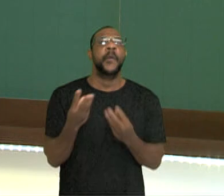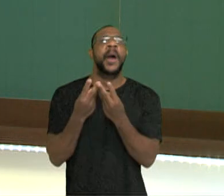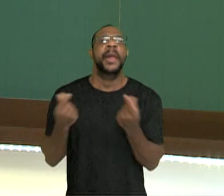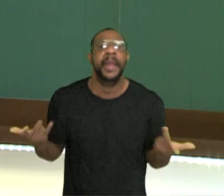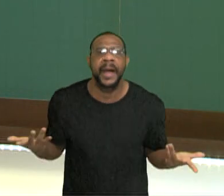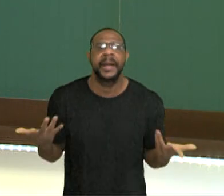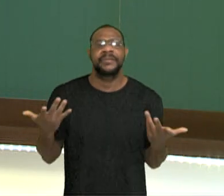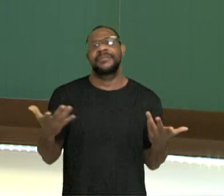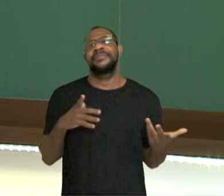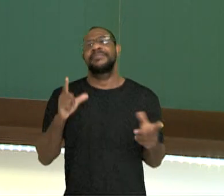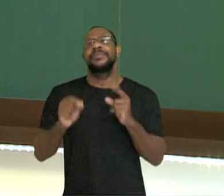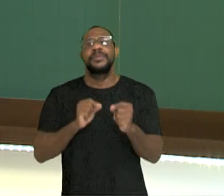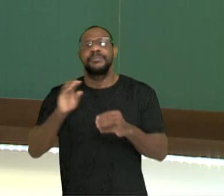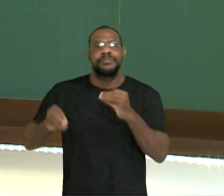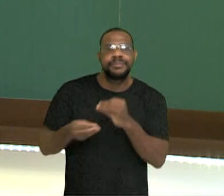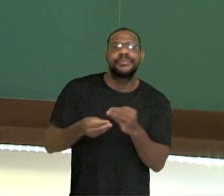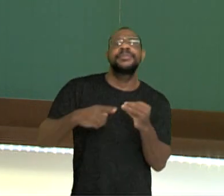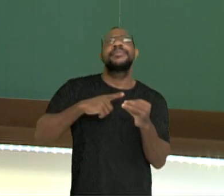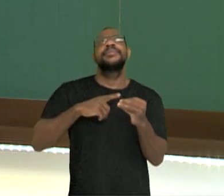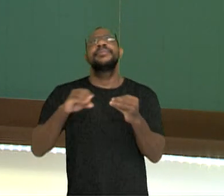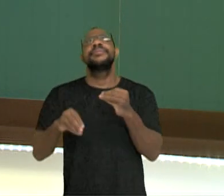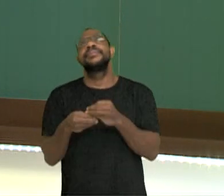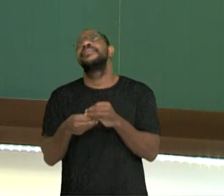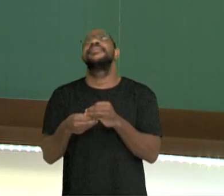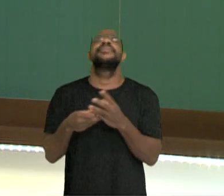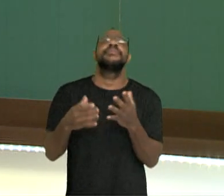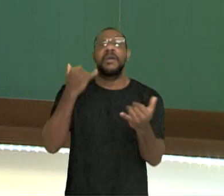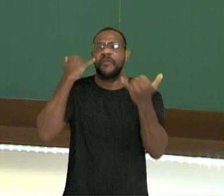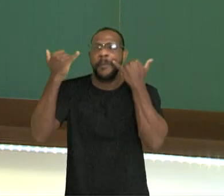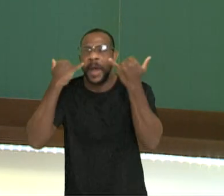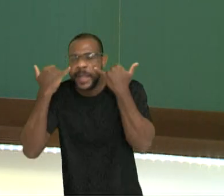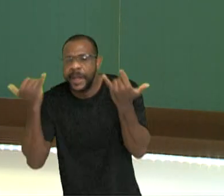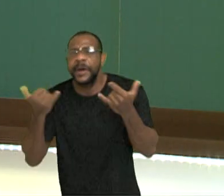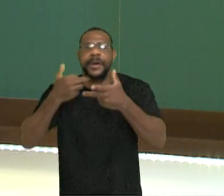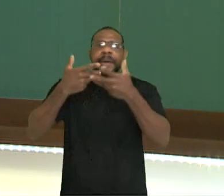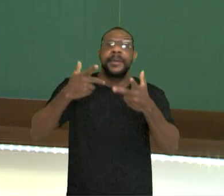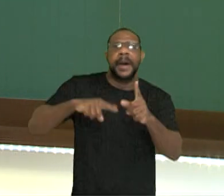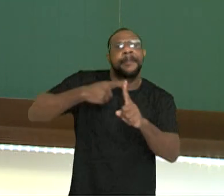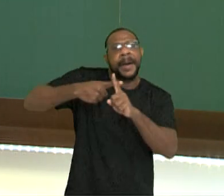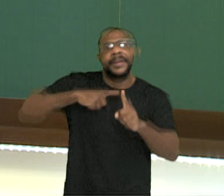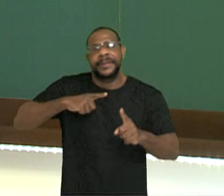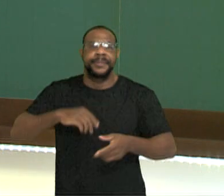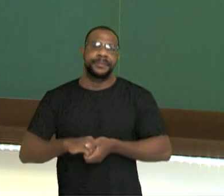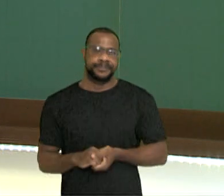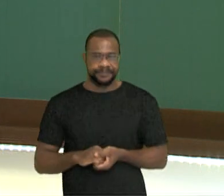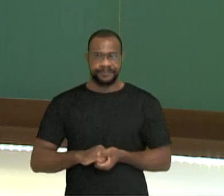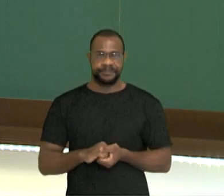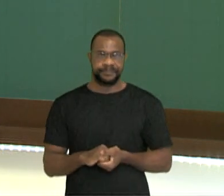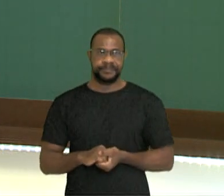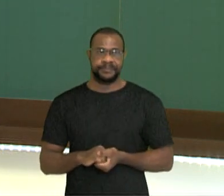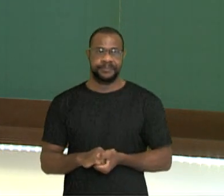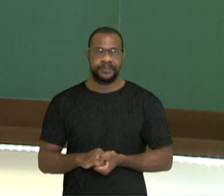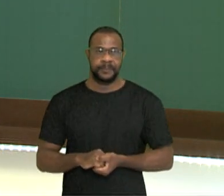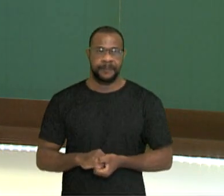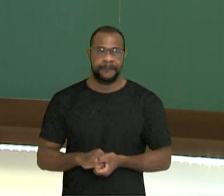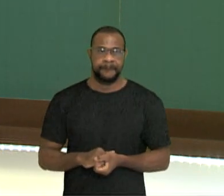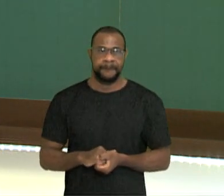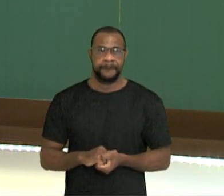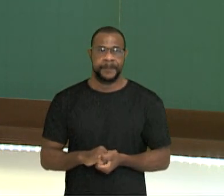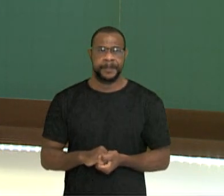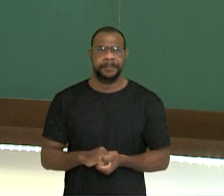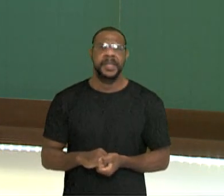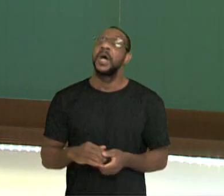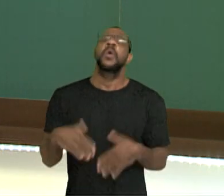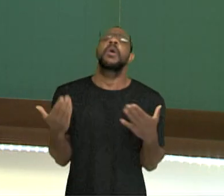qualidade, agrega ali uma informação, um item a mais ali, certo? Que elementos